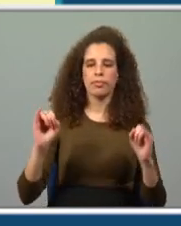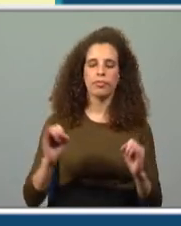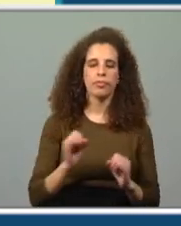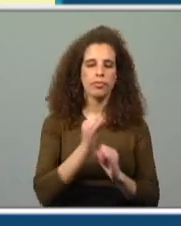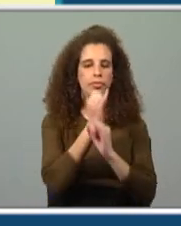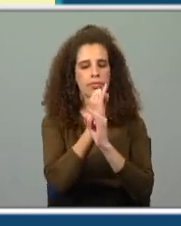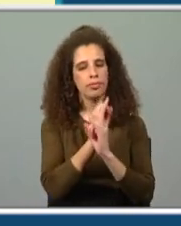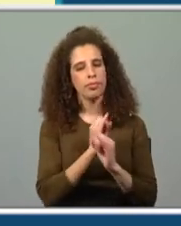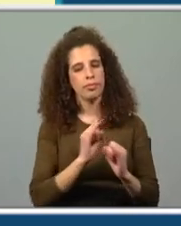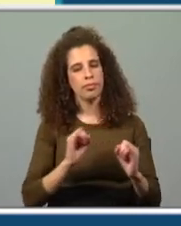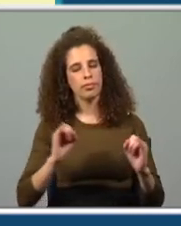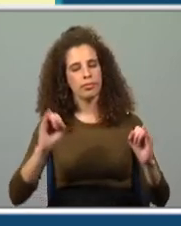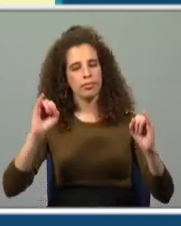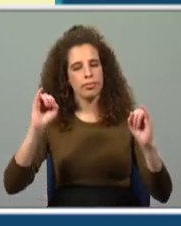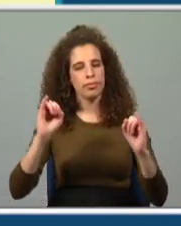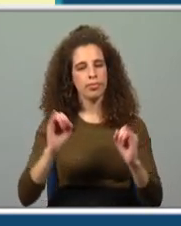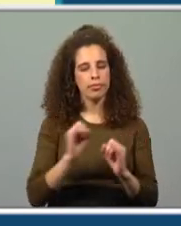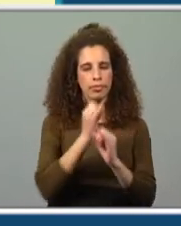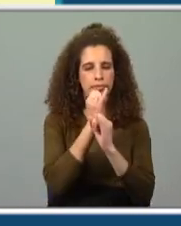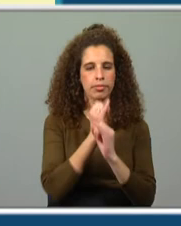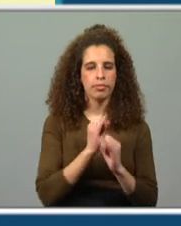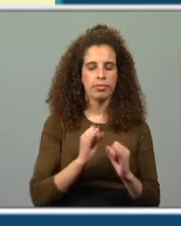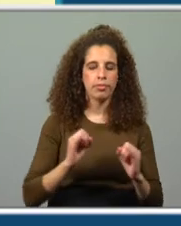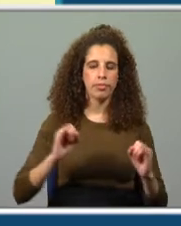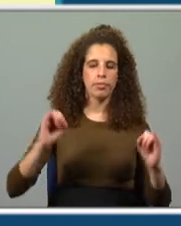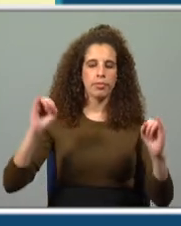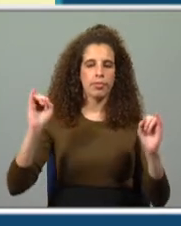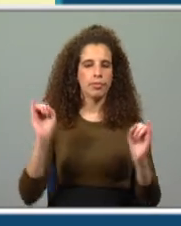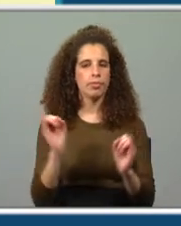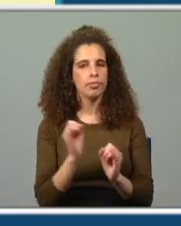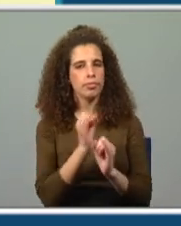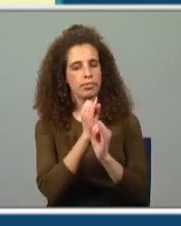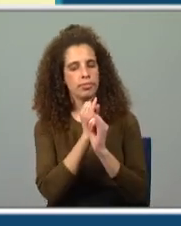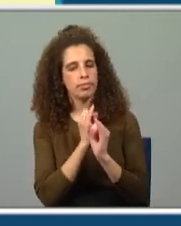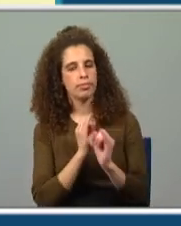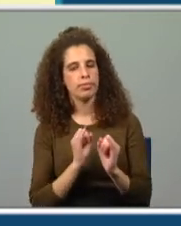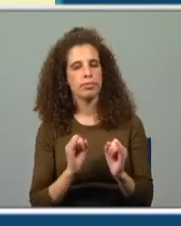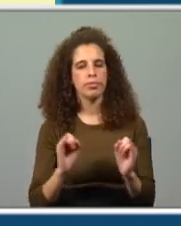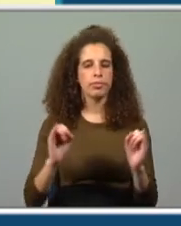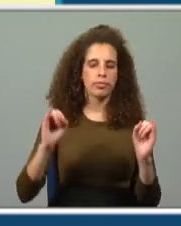Thank you.